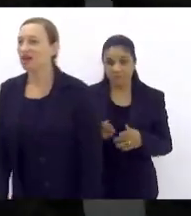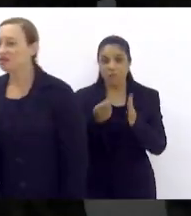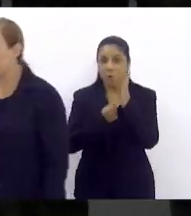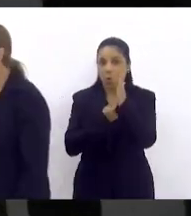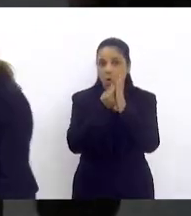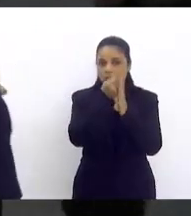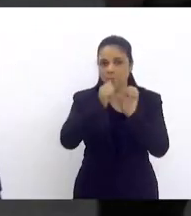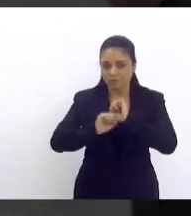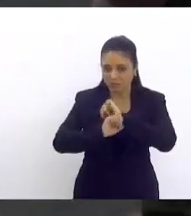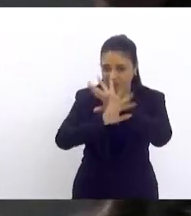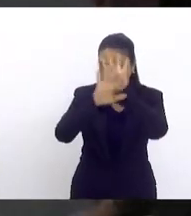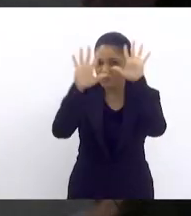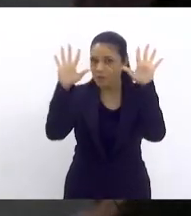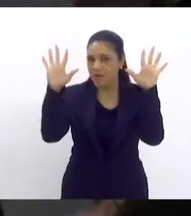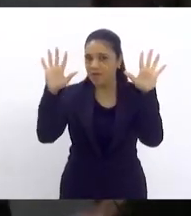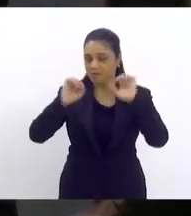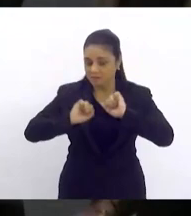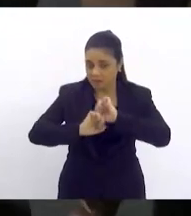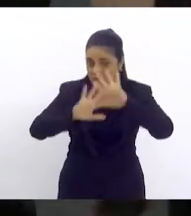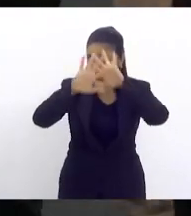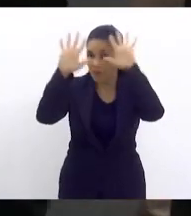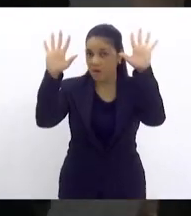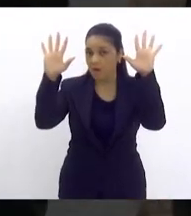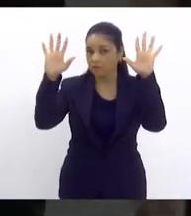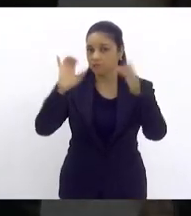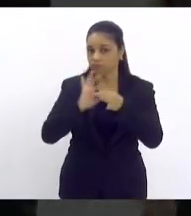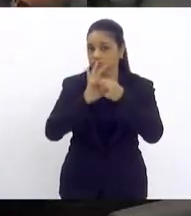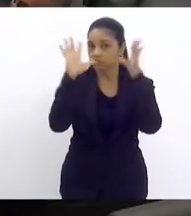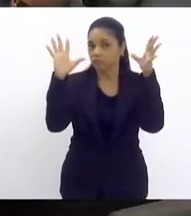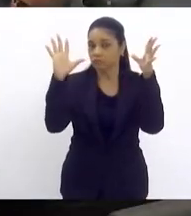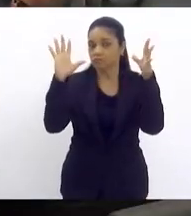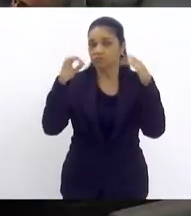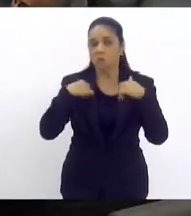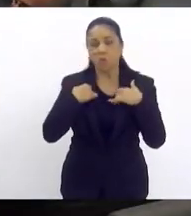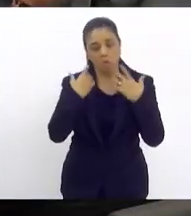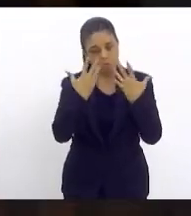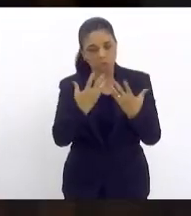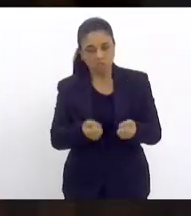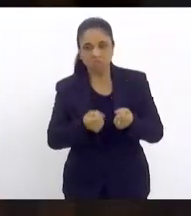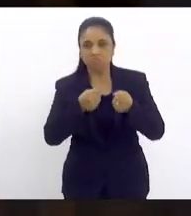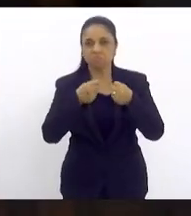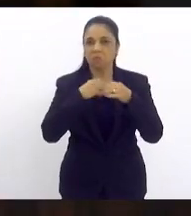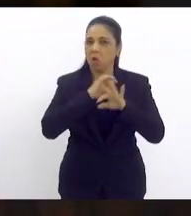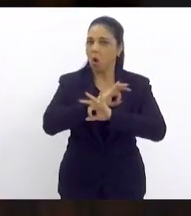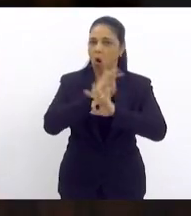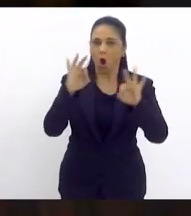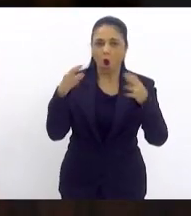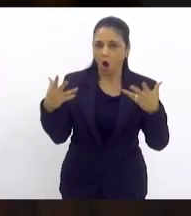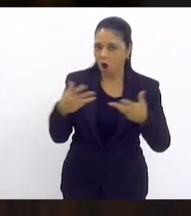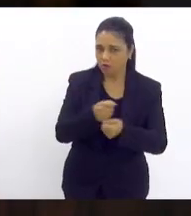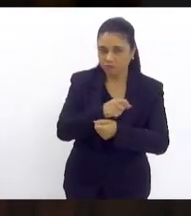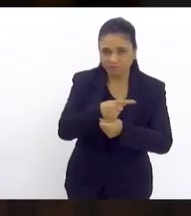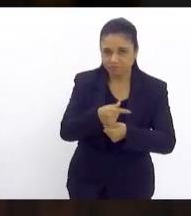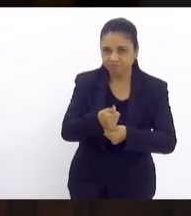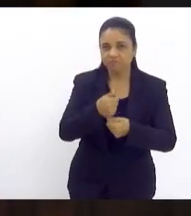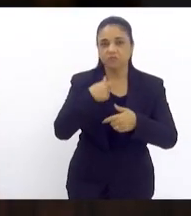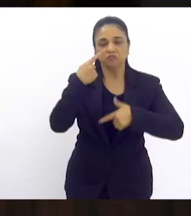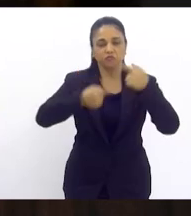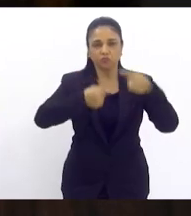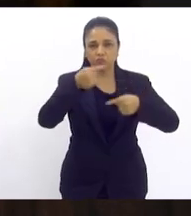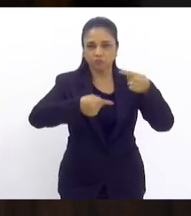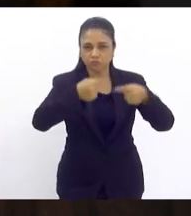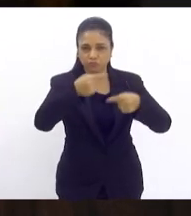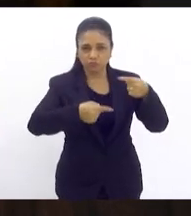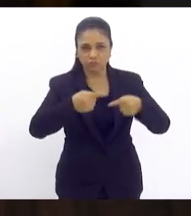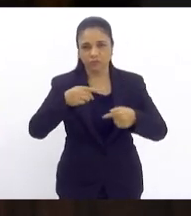transparente né democrático eu acho excelente Como eu disse já é um tema Nacional até discutido na unale